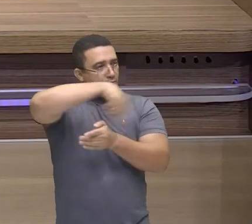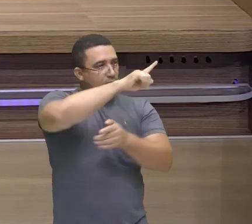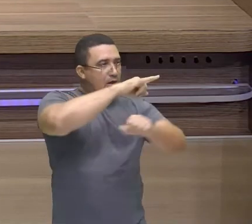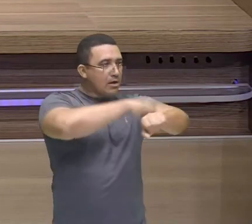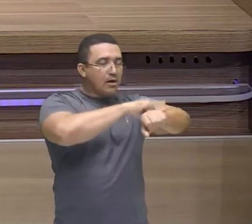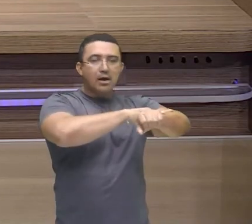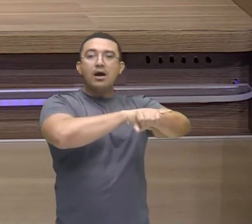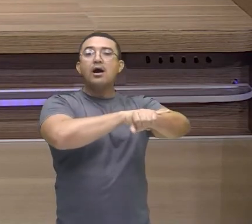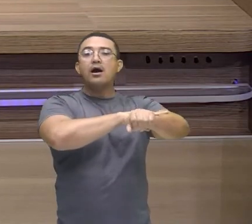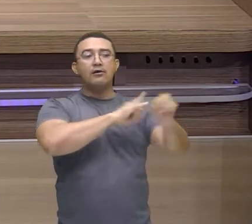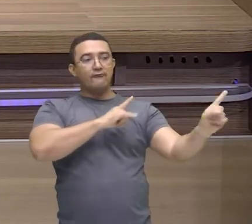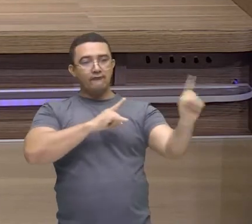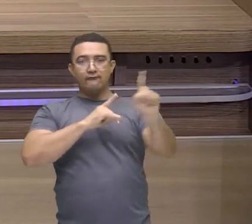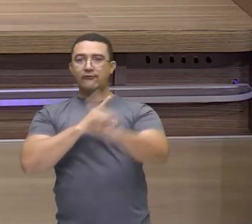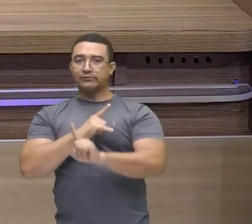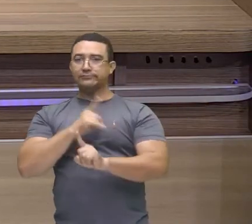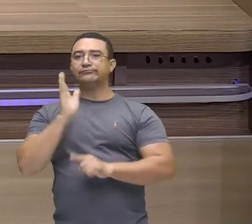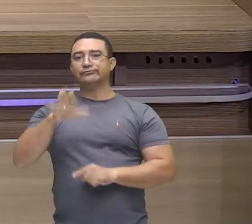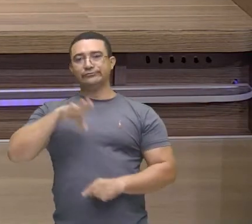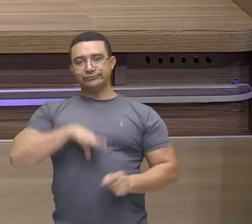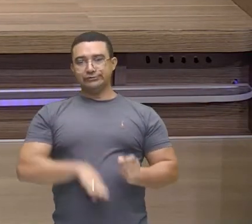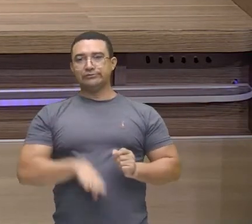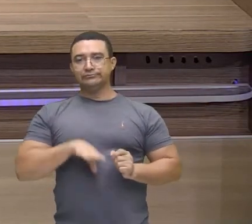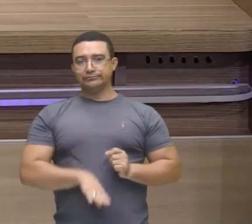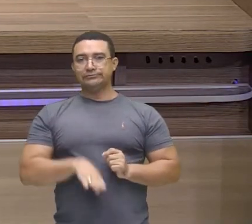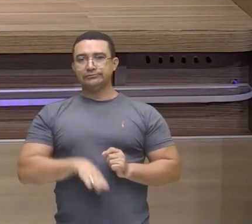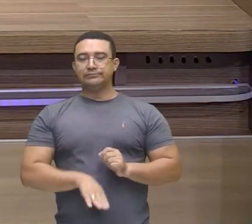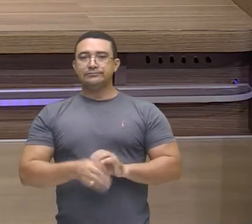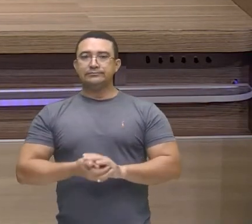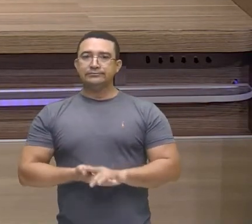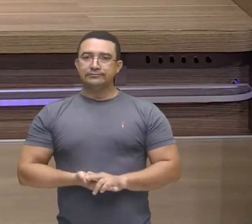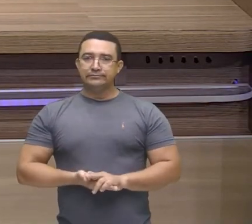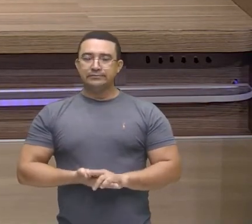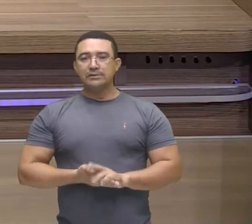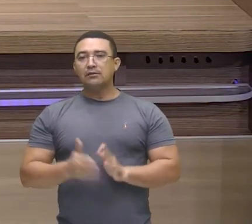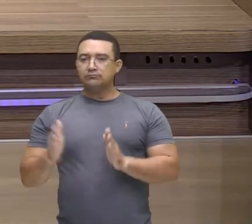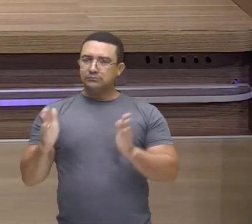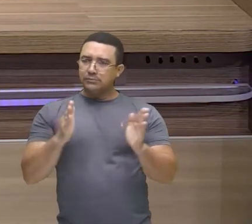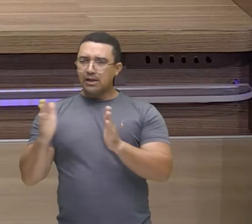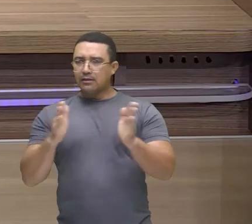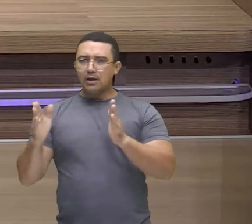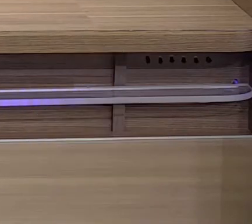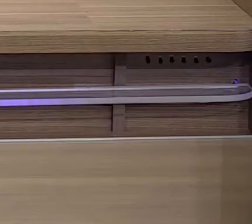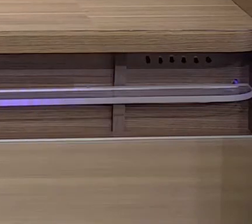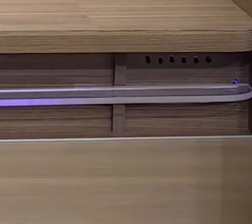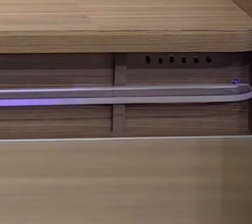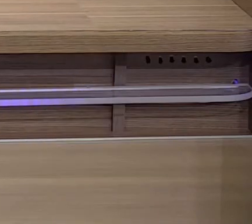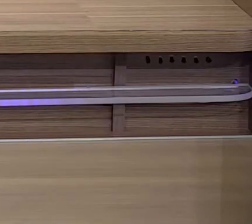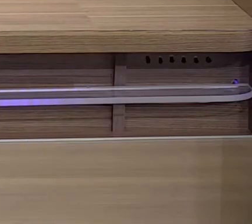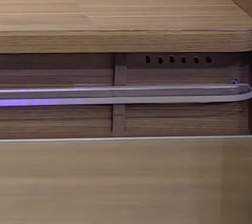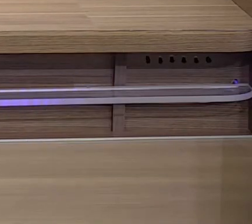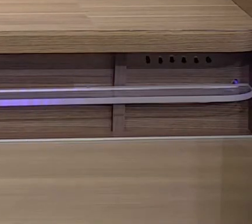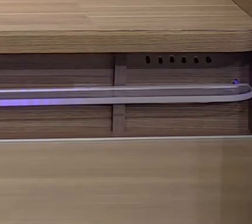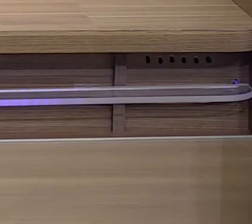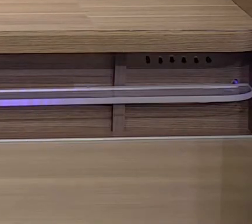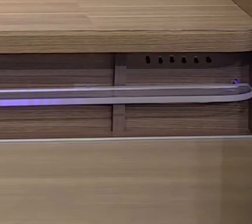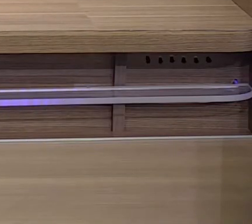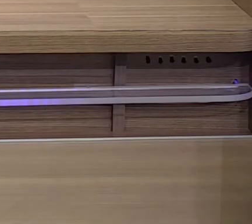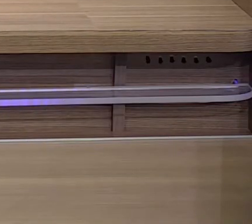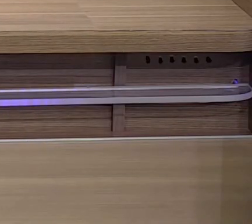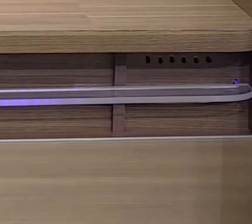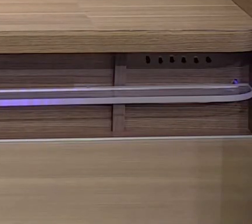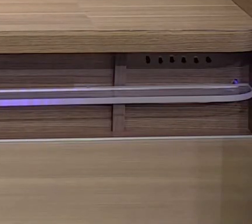mãe passa, ela menstruou. Ou seja, entre 11 e 12 anos, você já tem que estar preparado. Sabe como é que eu fiz? Eu